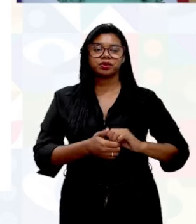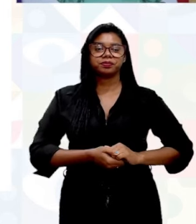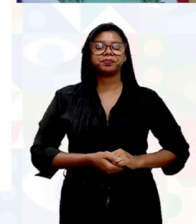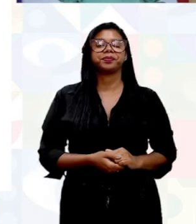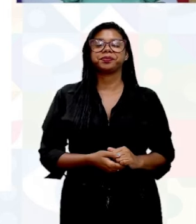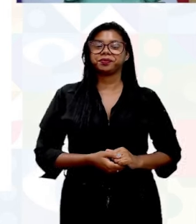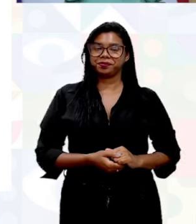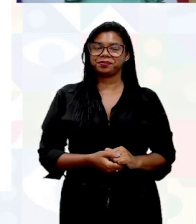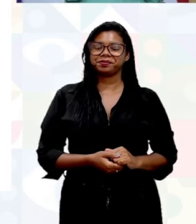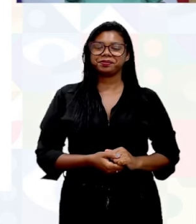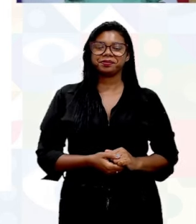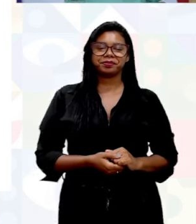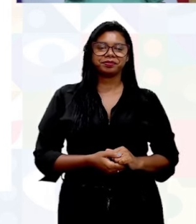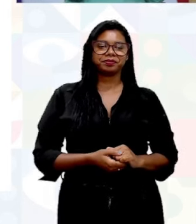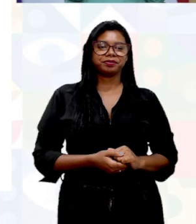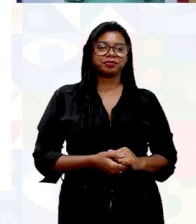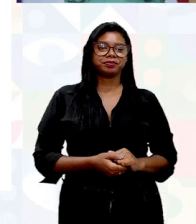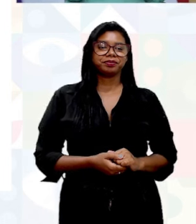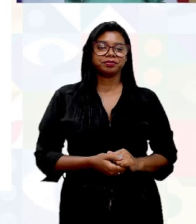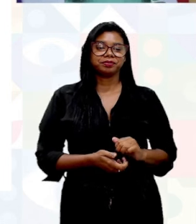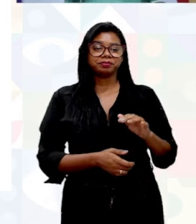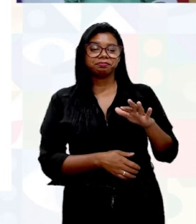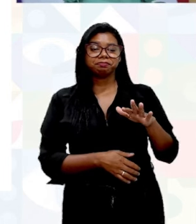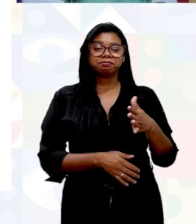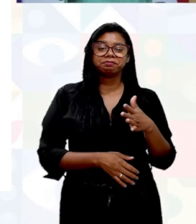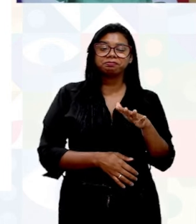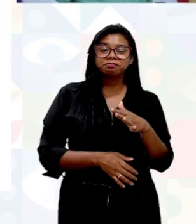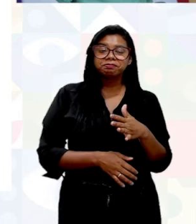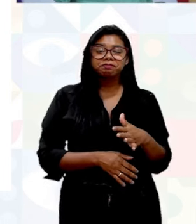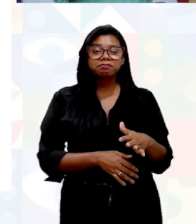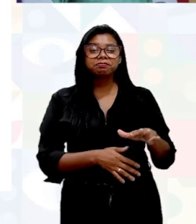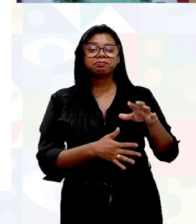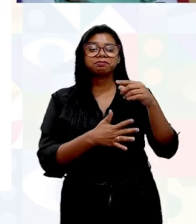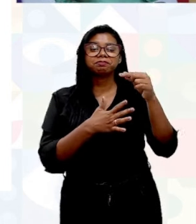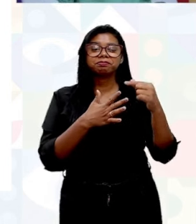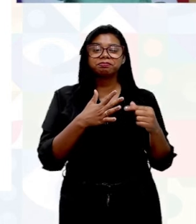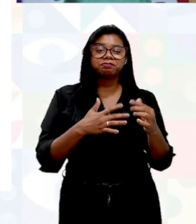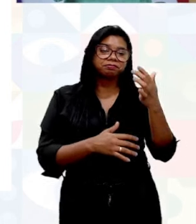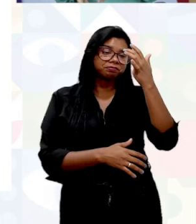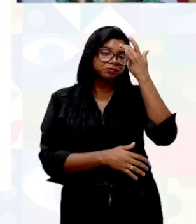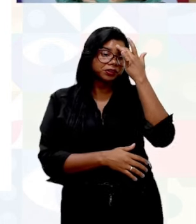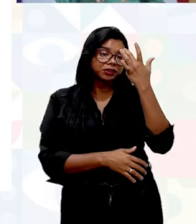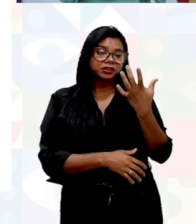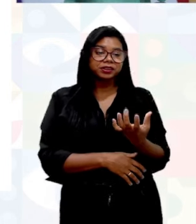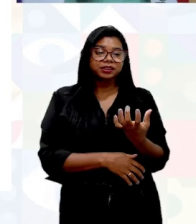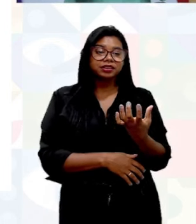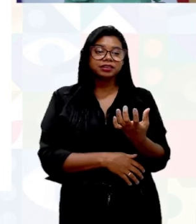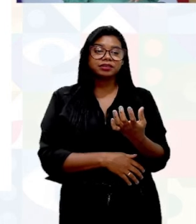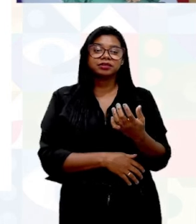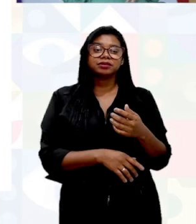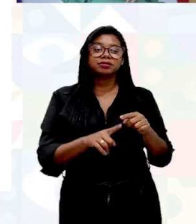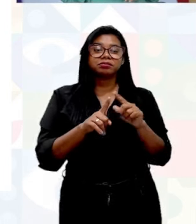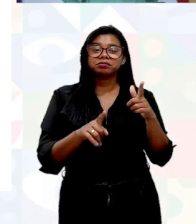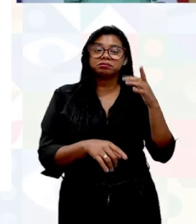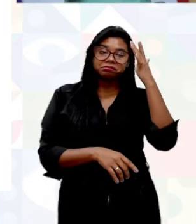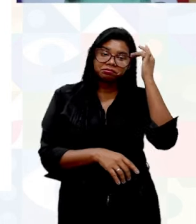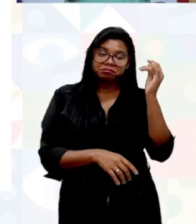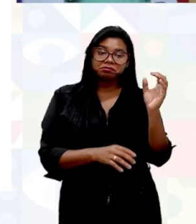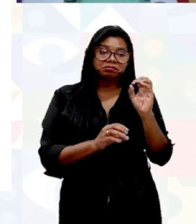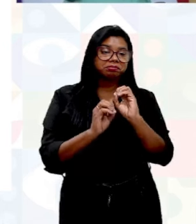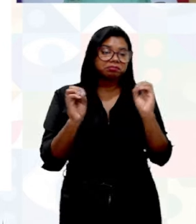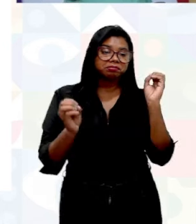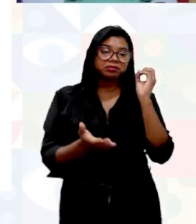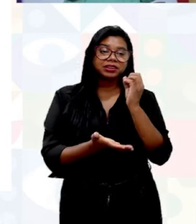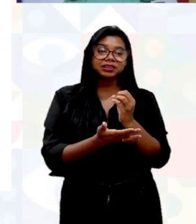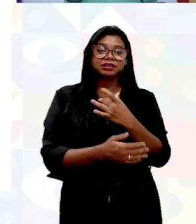né, sabe um pouco sobre essa área de inteligência artificial, mas não sabe nada da área de saúde. Então, como